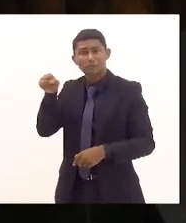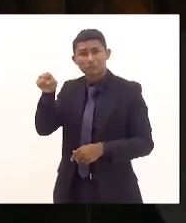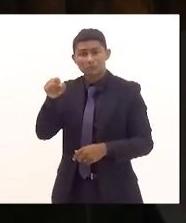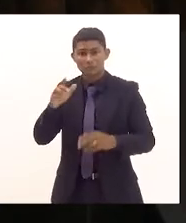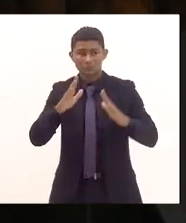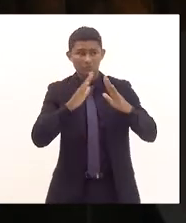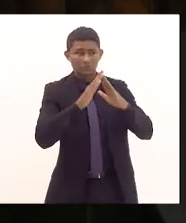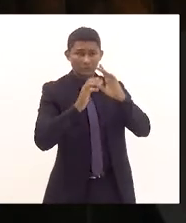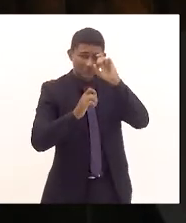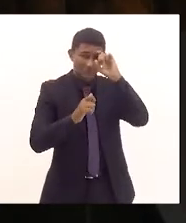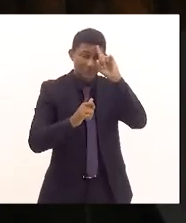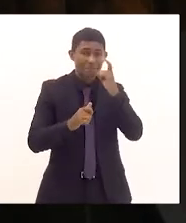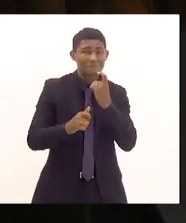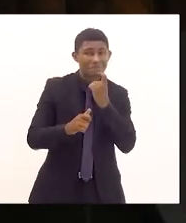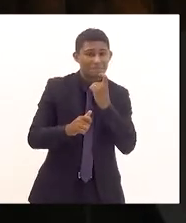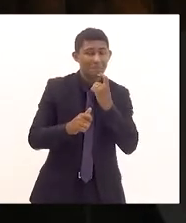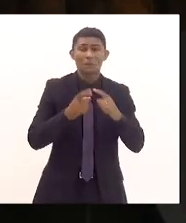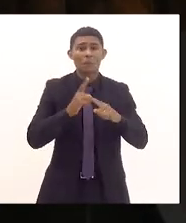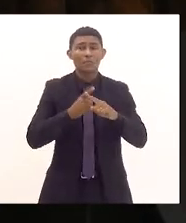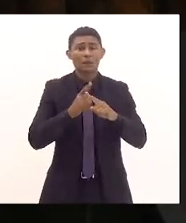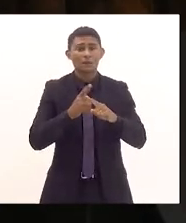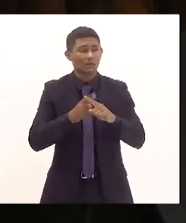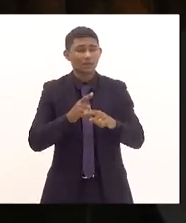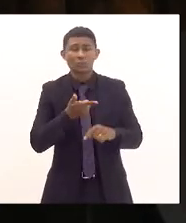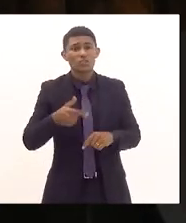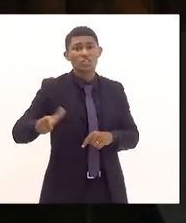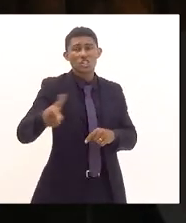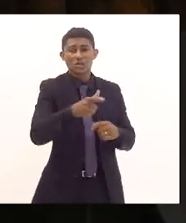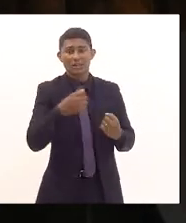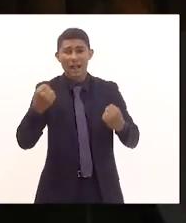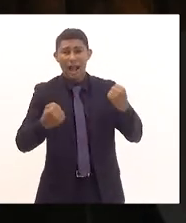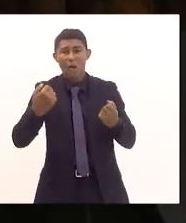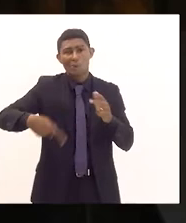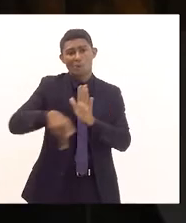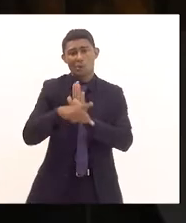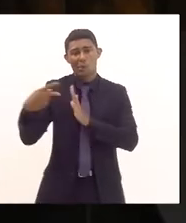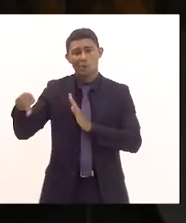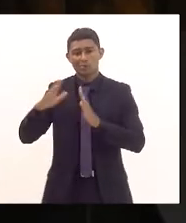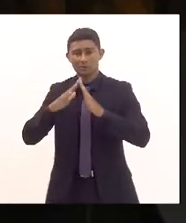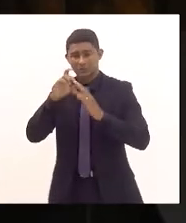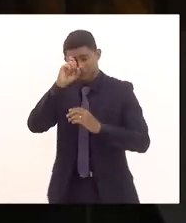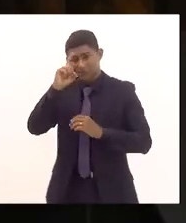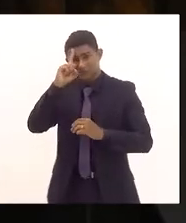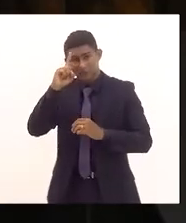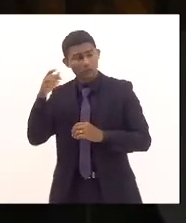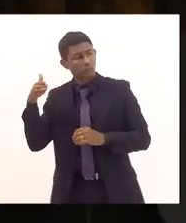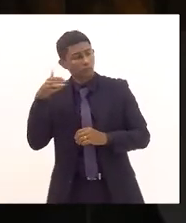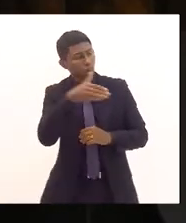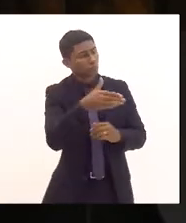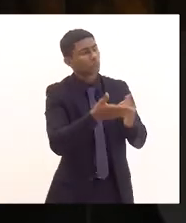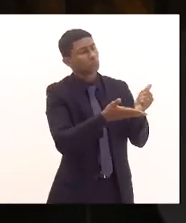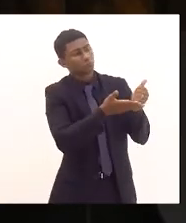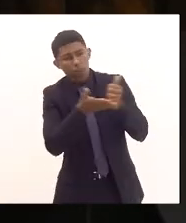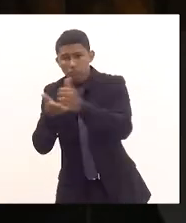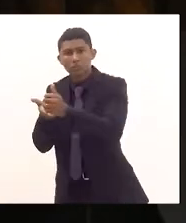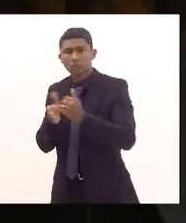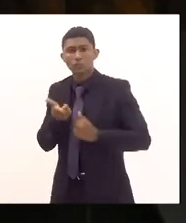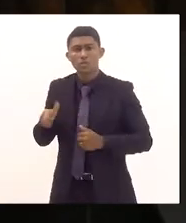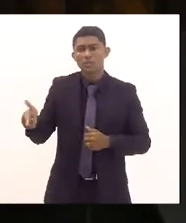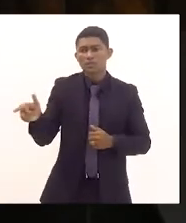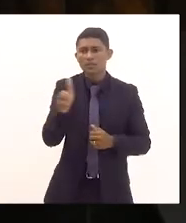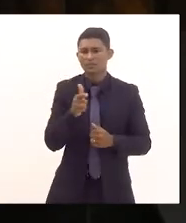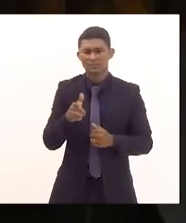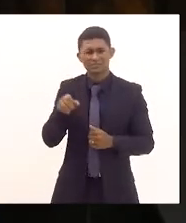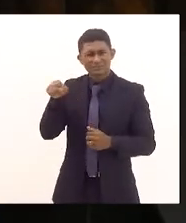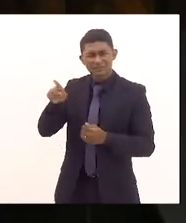até a maternidade que não havia uma ambulância para buscar vá e são descaso total isso não pode ser chamado